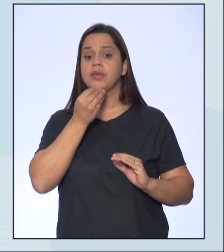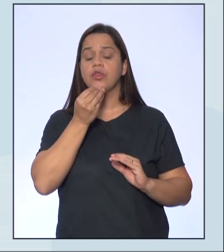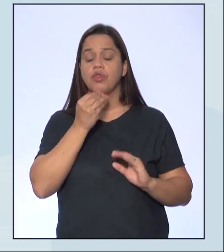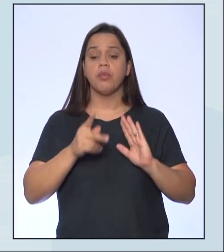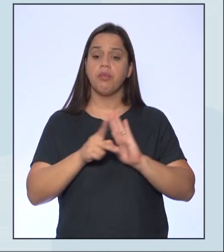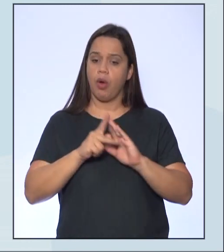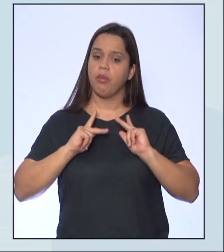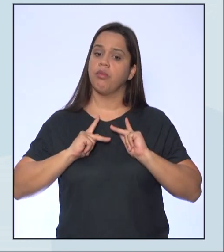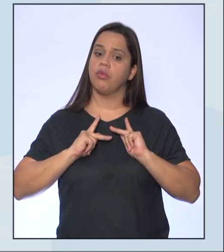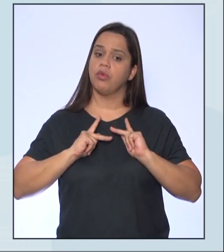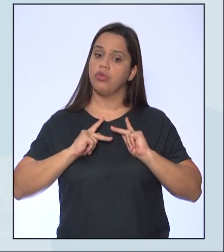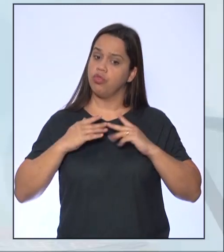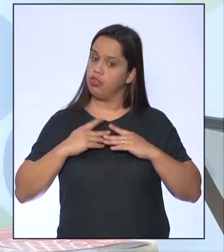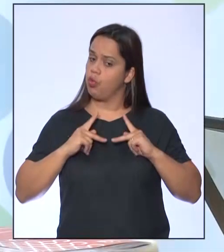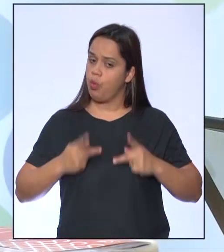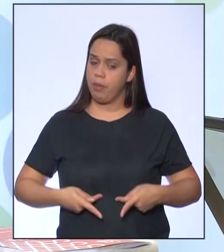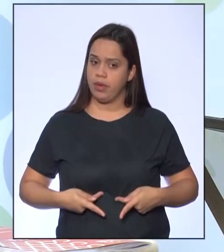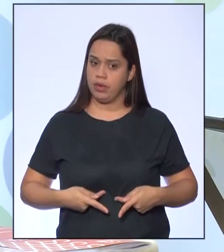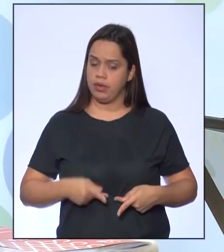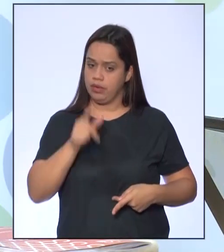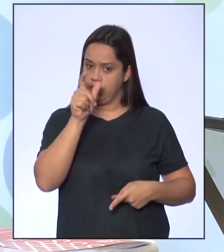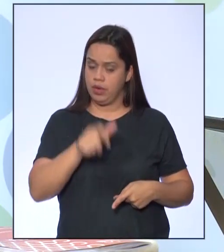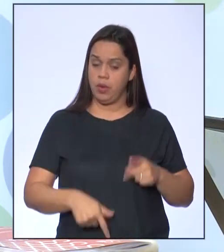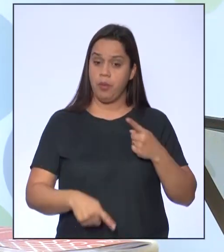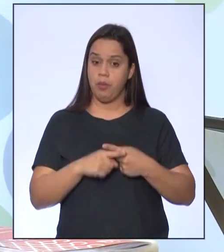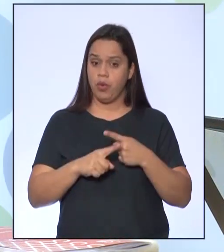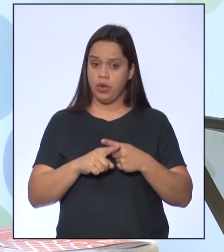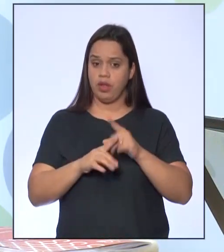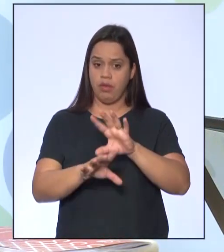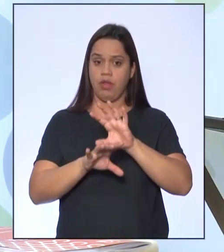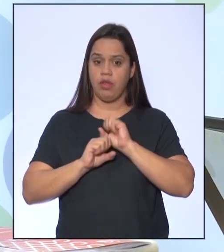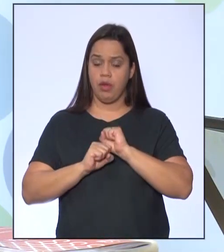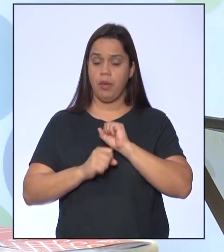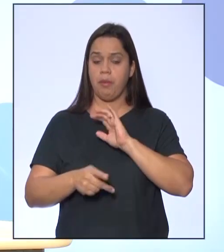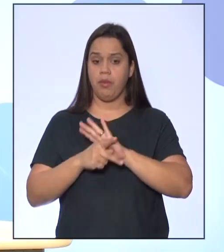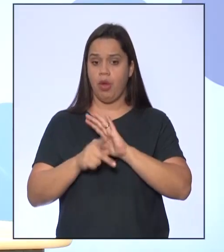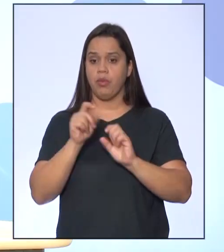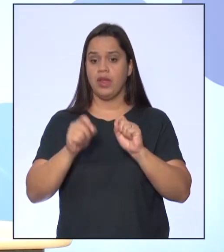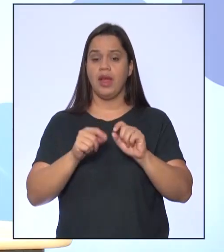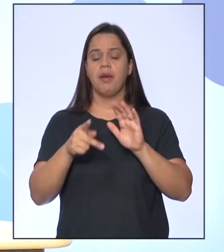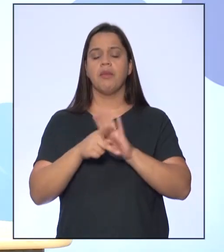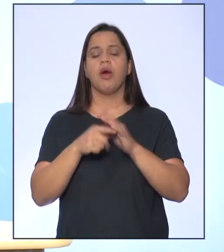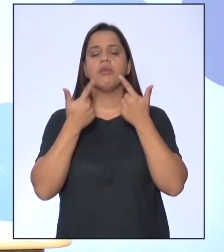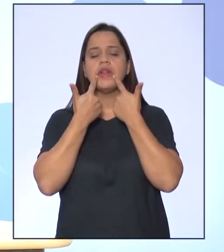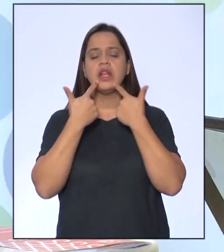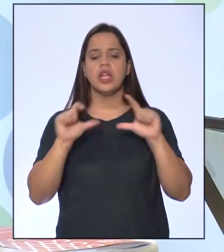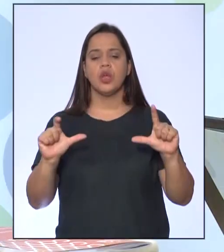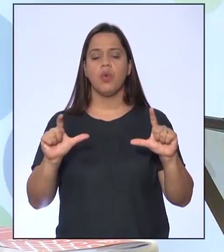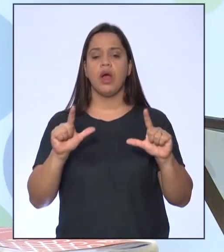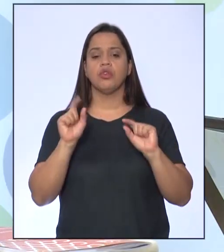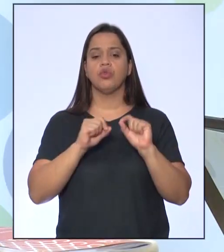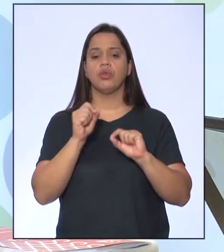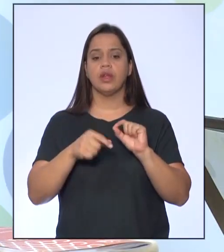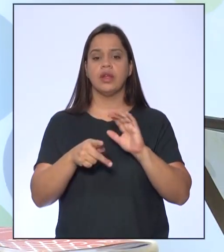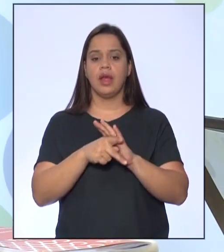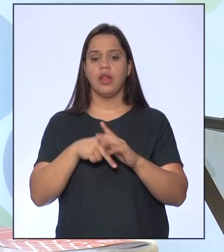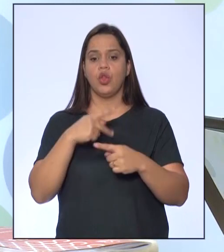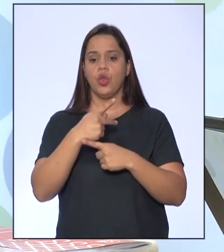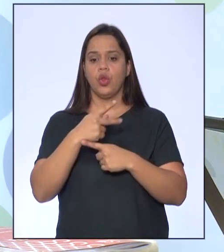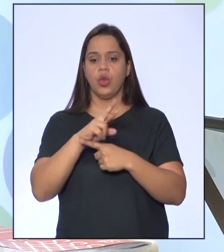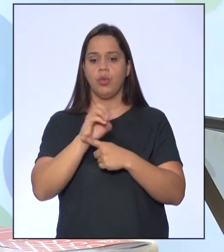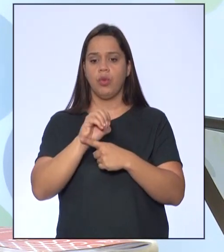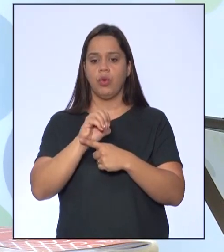tá? Que nós temos o quê? A personificação, é a figura de linguagem, que também é chamada de